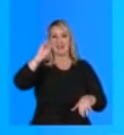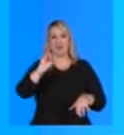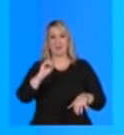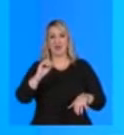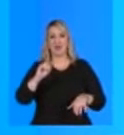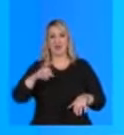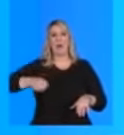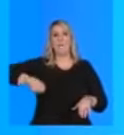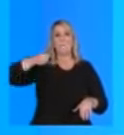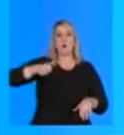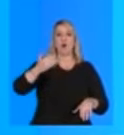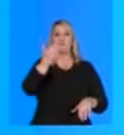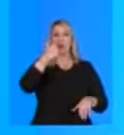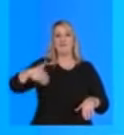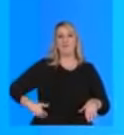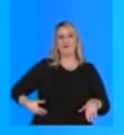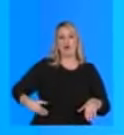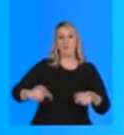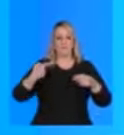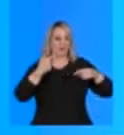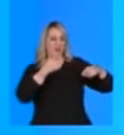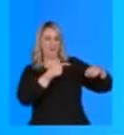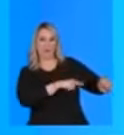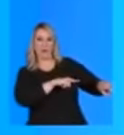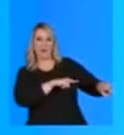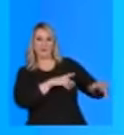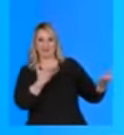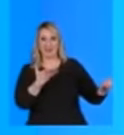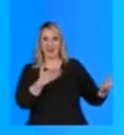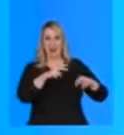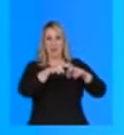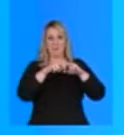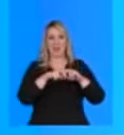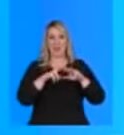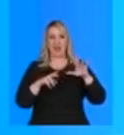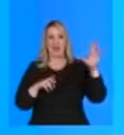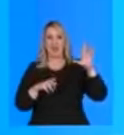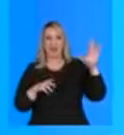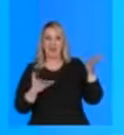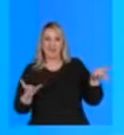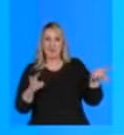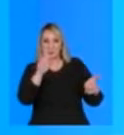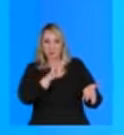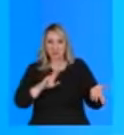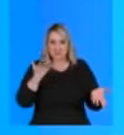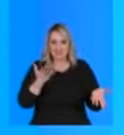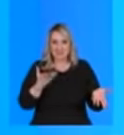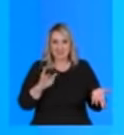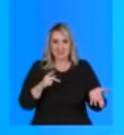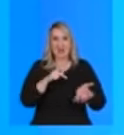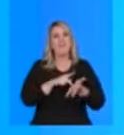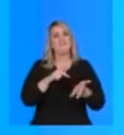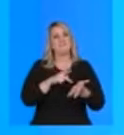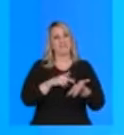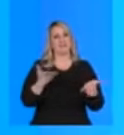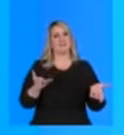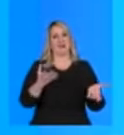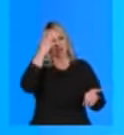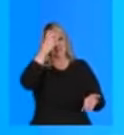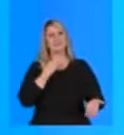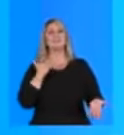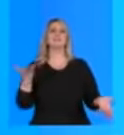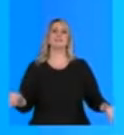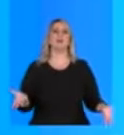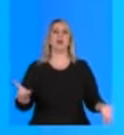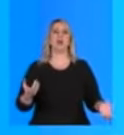Bolsa larica por exemplo para combater a fome das pessoas que estão mas na verdade esse assunto tem que ser levado a sério freeso eu